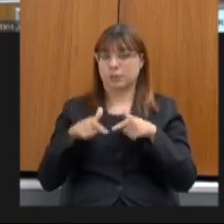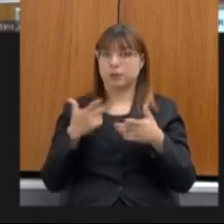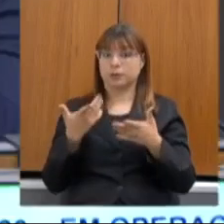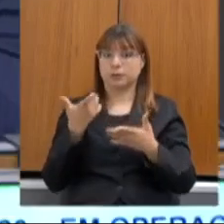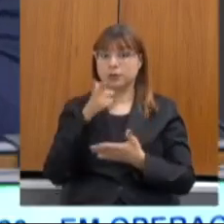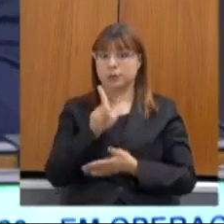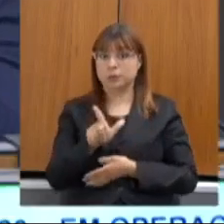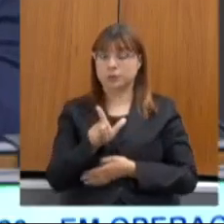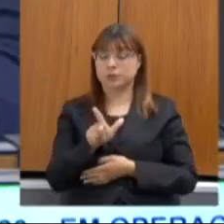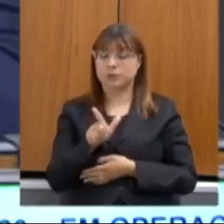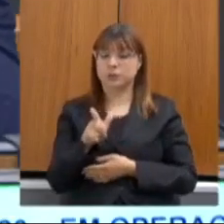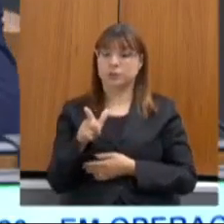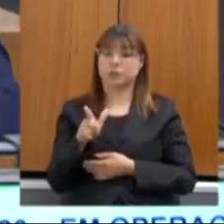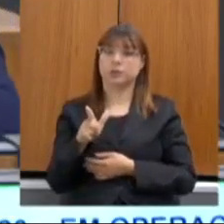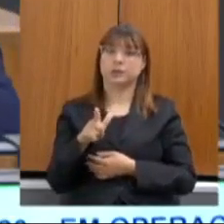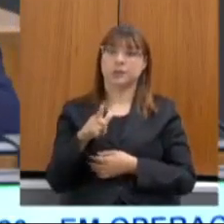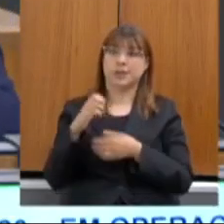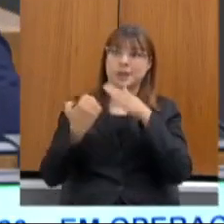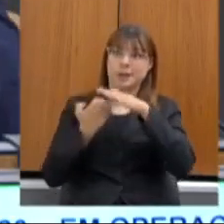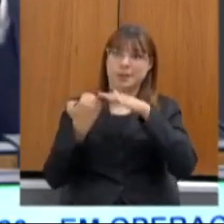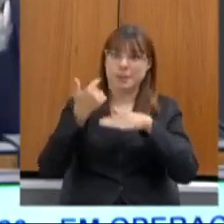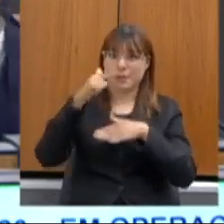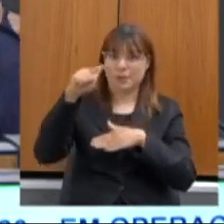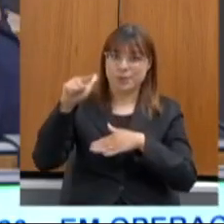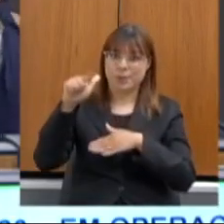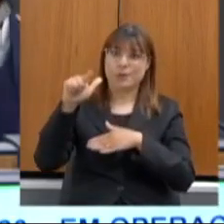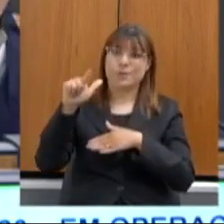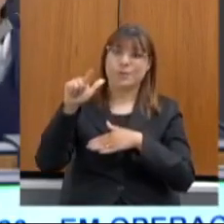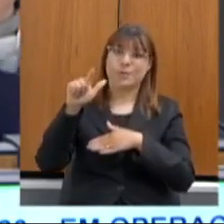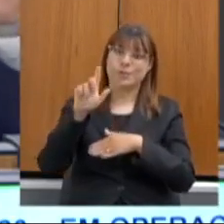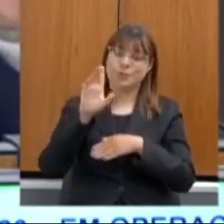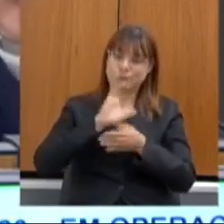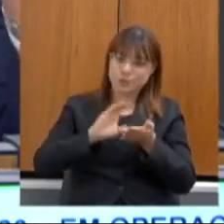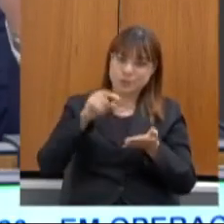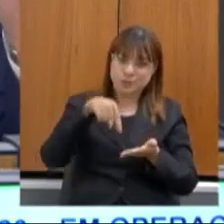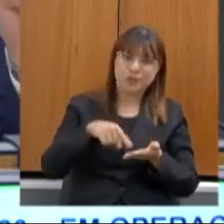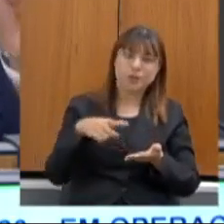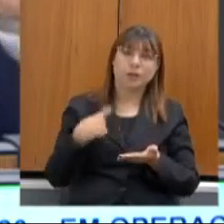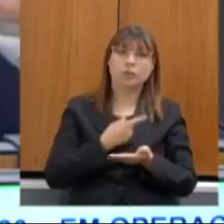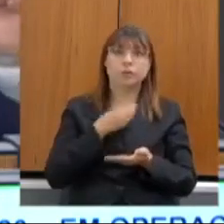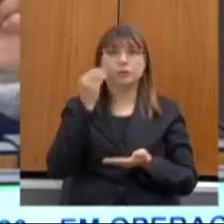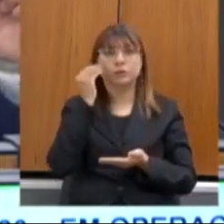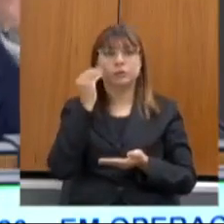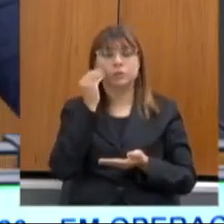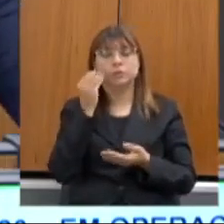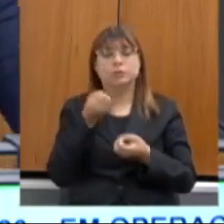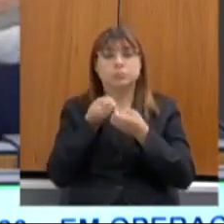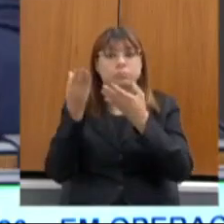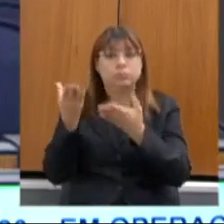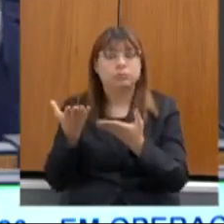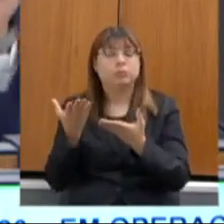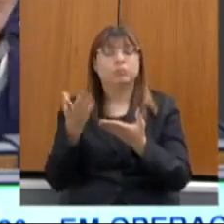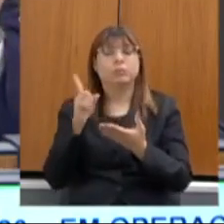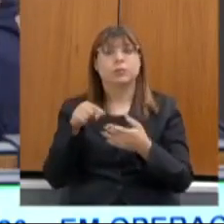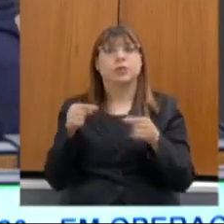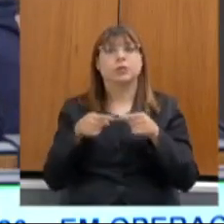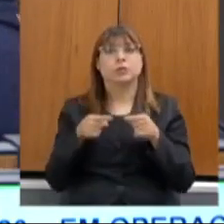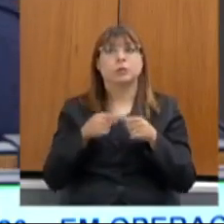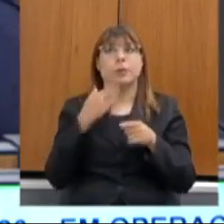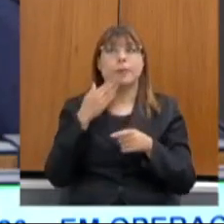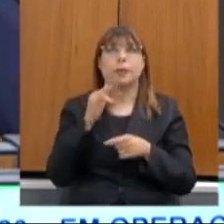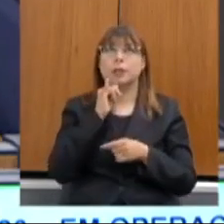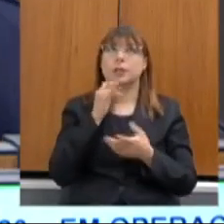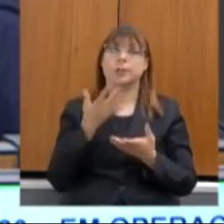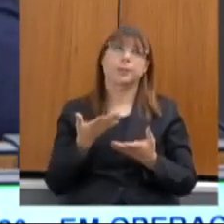grandes empresas nós oferecemos a elas um programa de encadeamento produtivo o que que é isso a gente peça